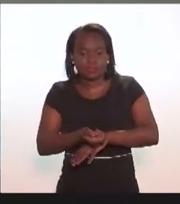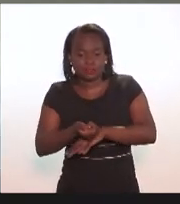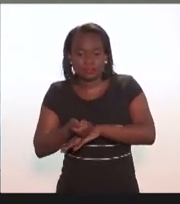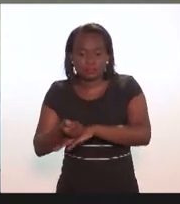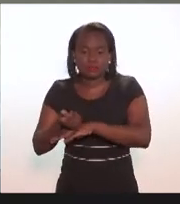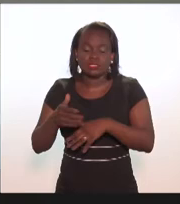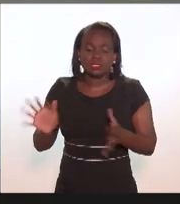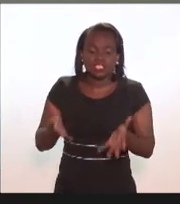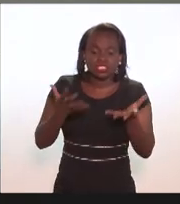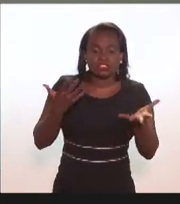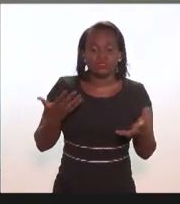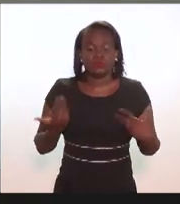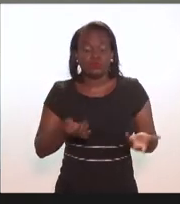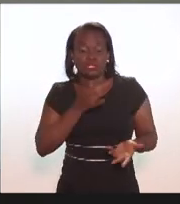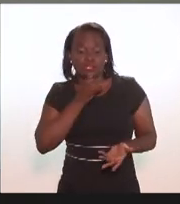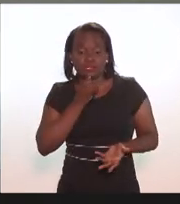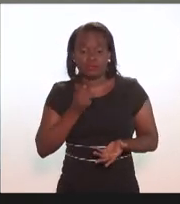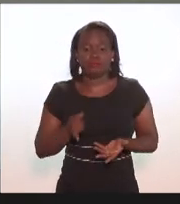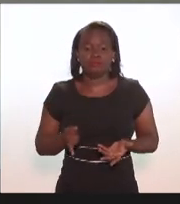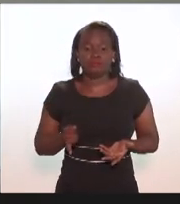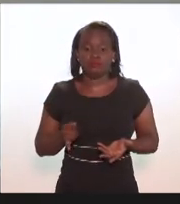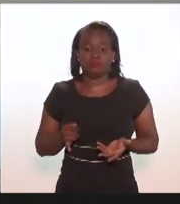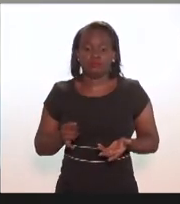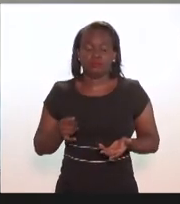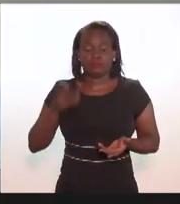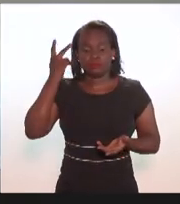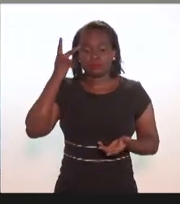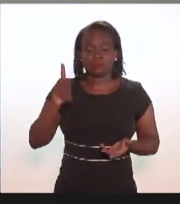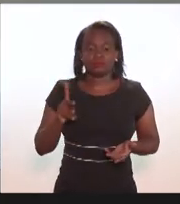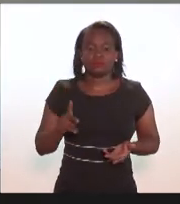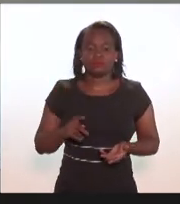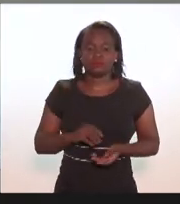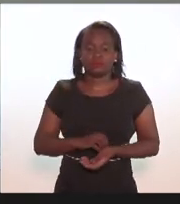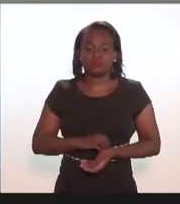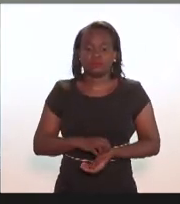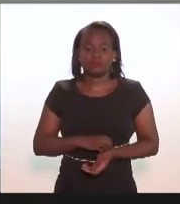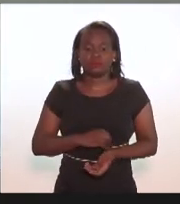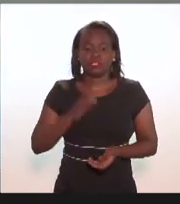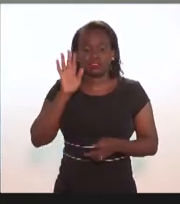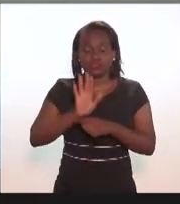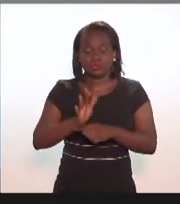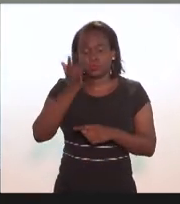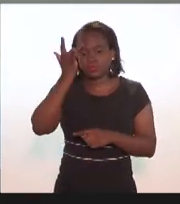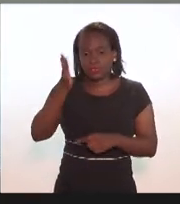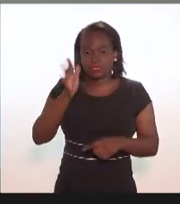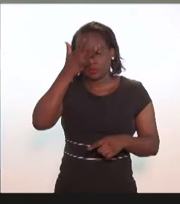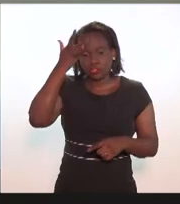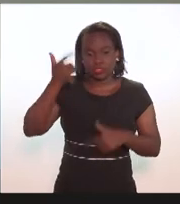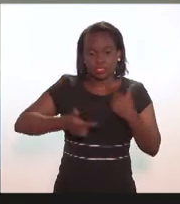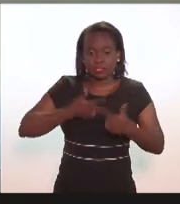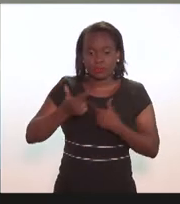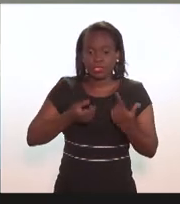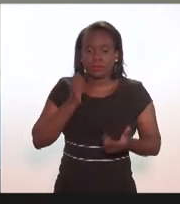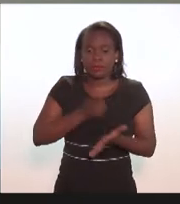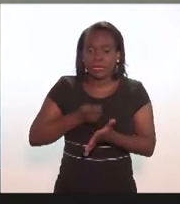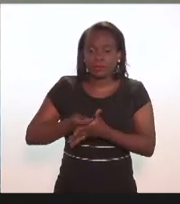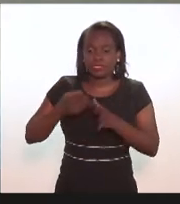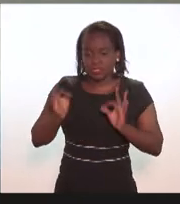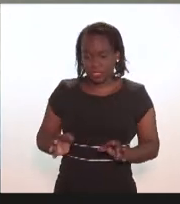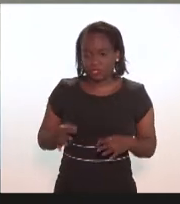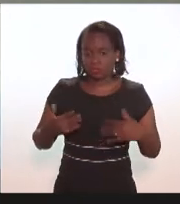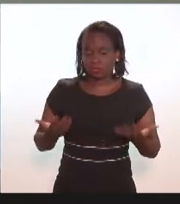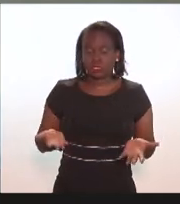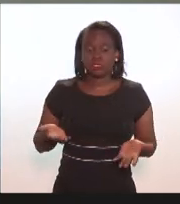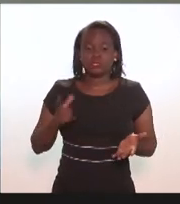incentivos ou, por exemplo, para facilitar a vida do contribuinte que é bom pagador de impostos? A gente